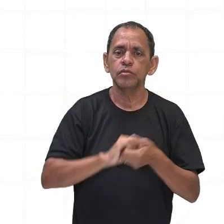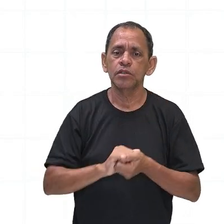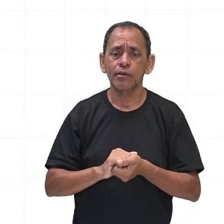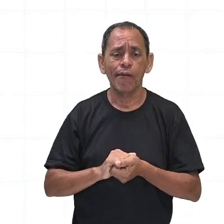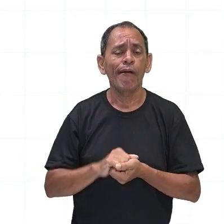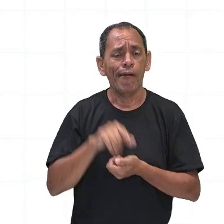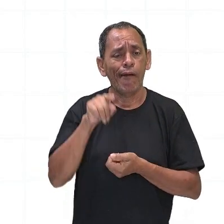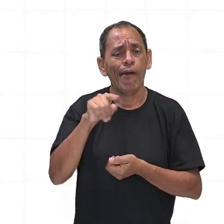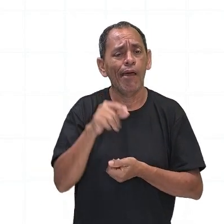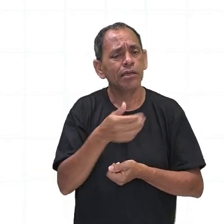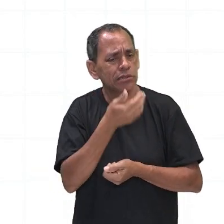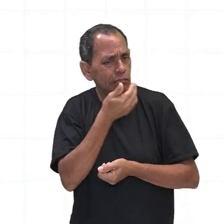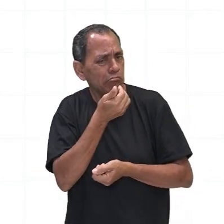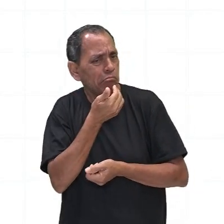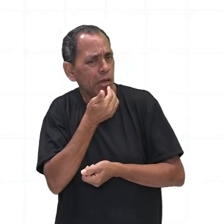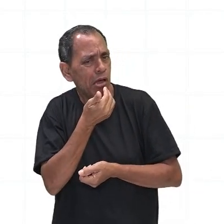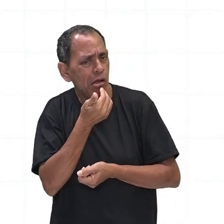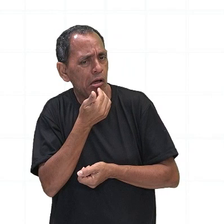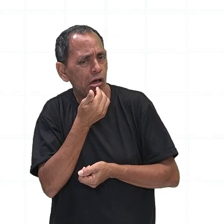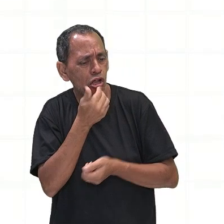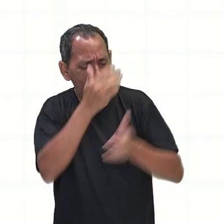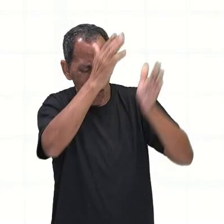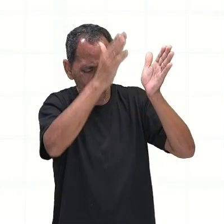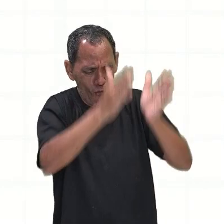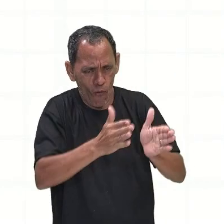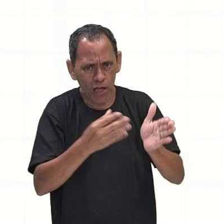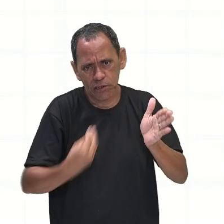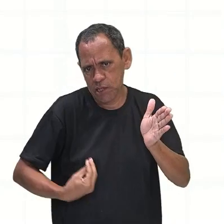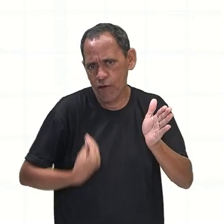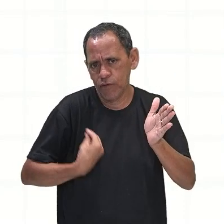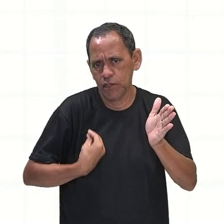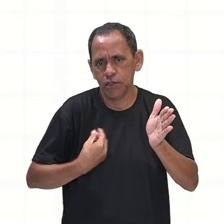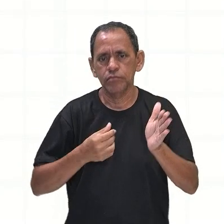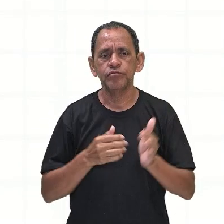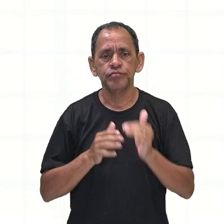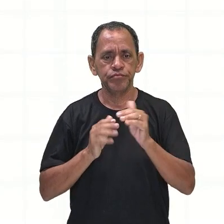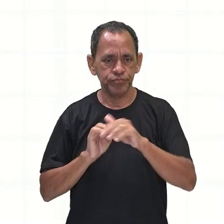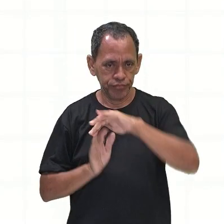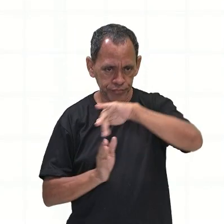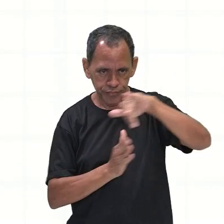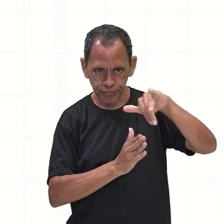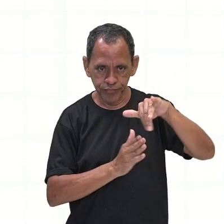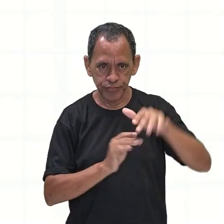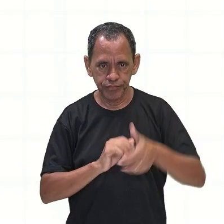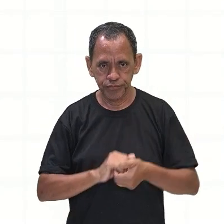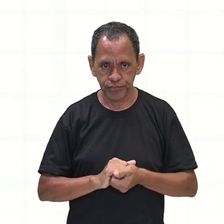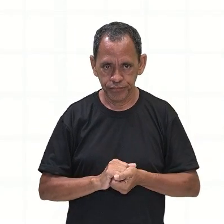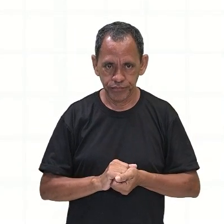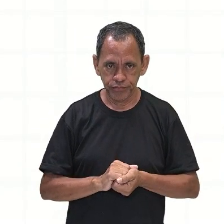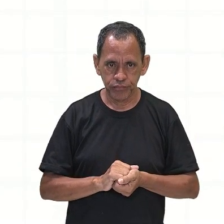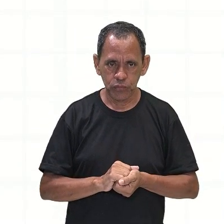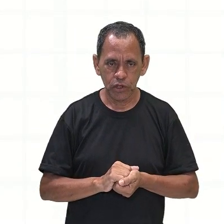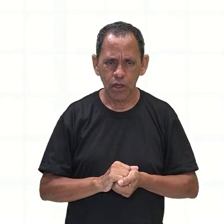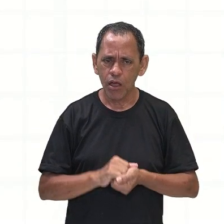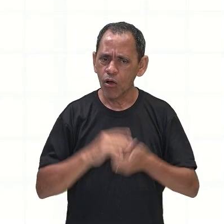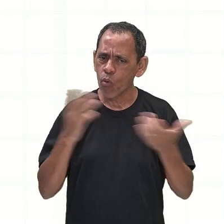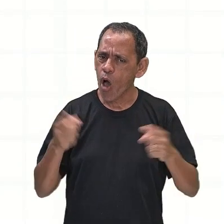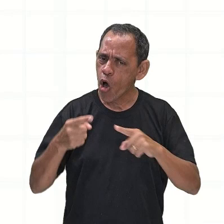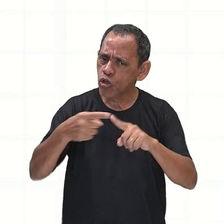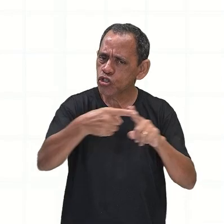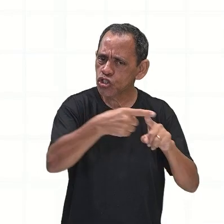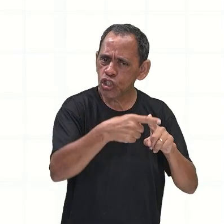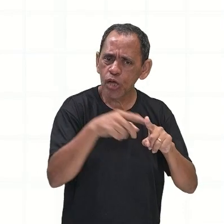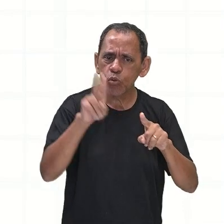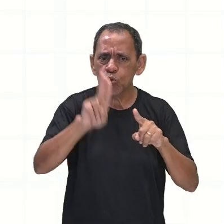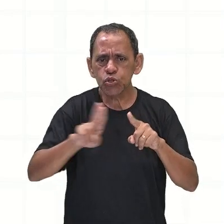Então, dessa oração, do nosso primeiro exemplo aqui, certo? Qual é o termo que foi utilizado